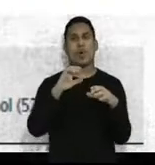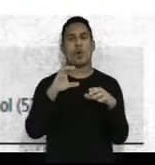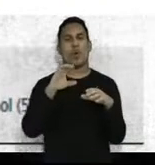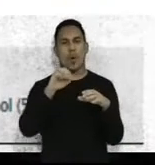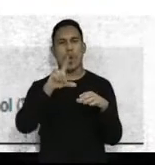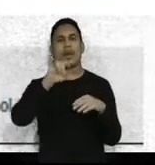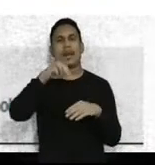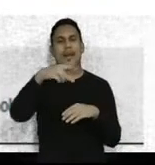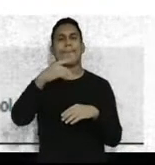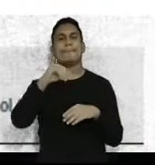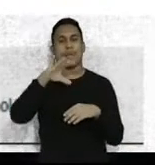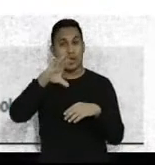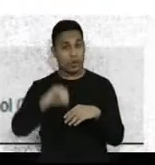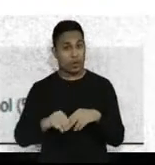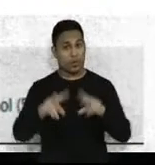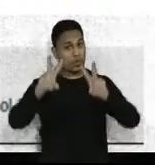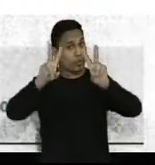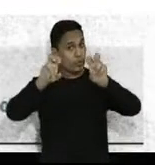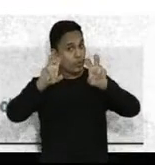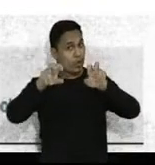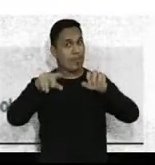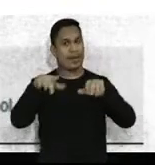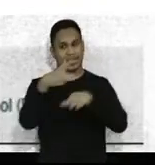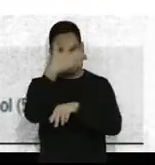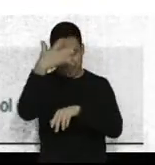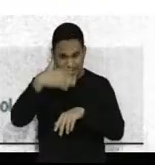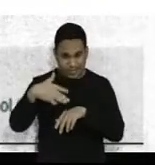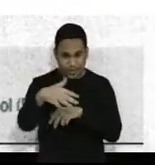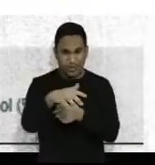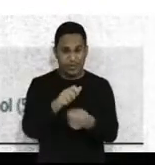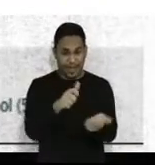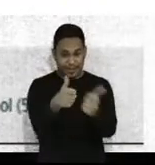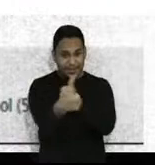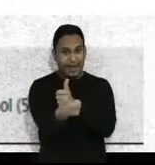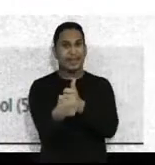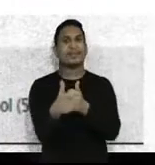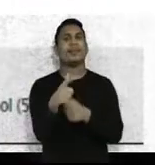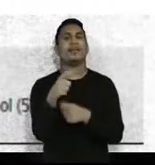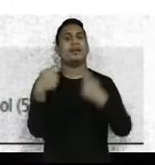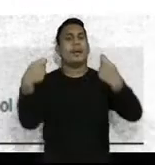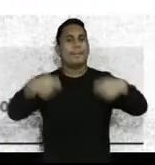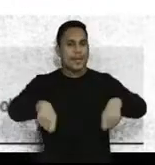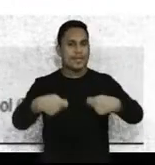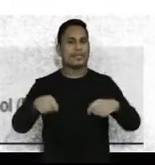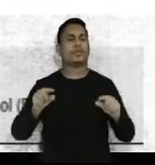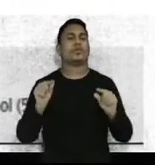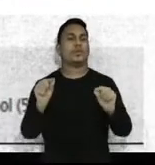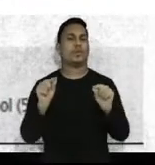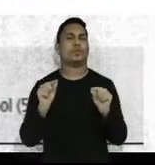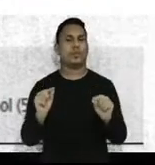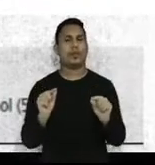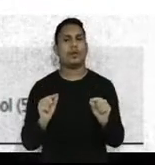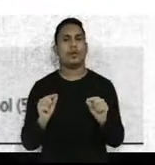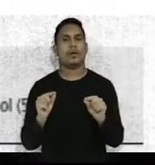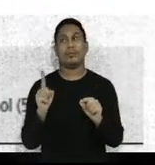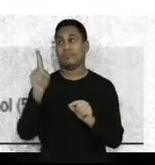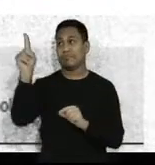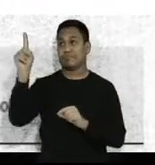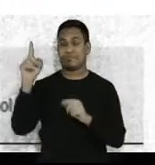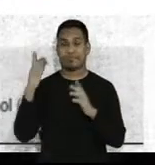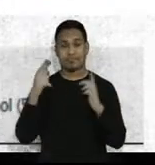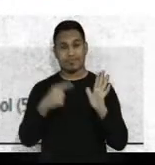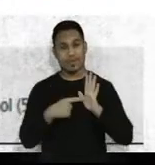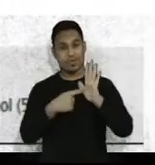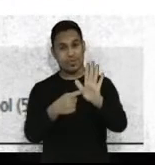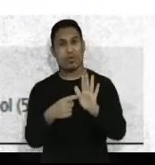de atleta mesmo, o ideal é que se utilize, como está aqui, né, destacado, mais de 3 dias para ter realmente